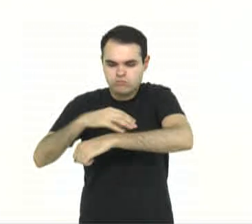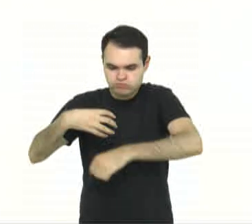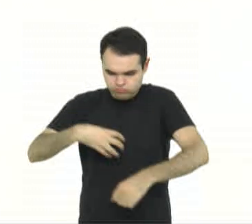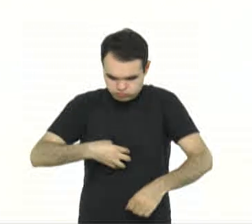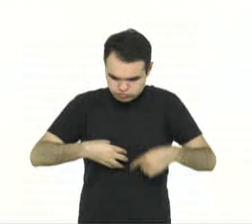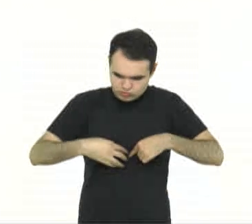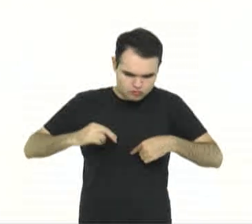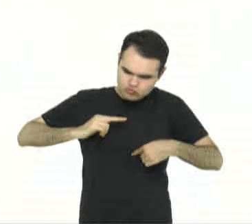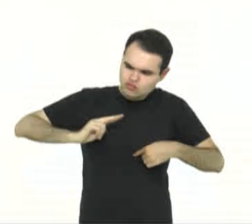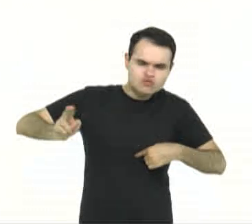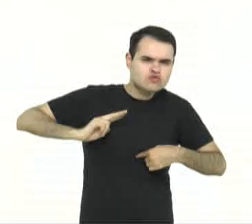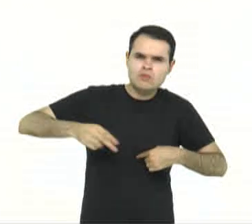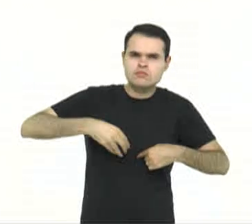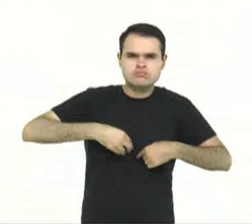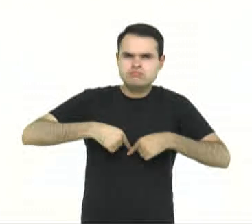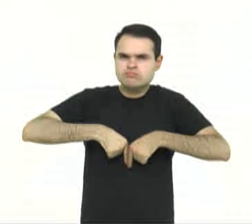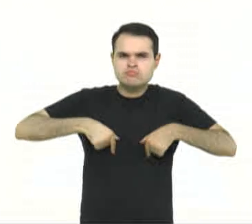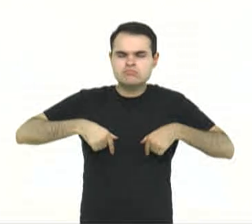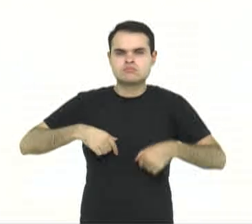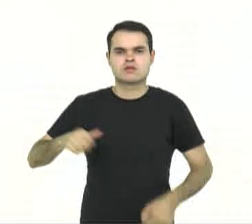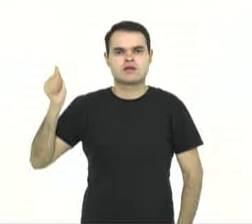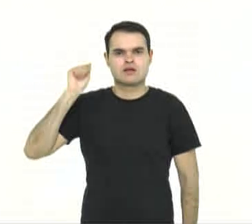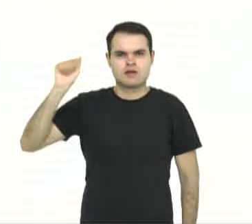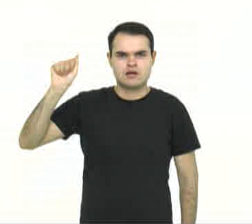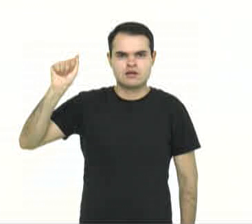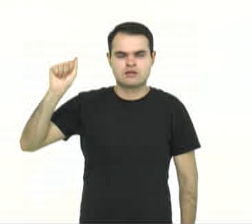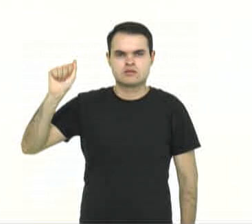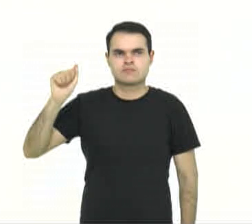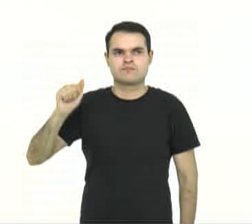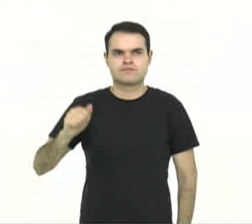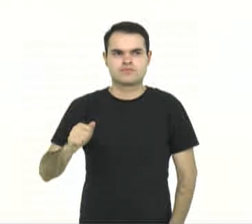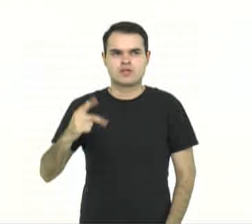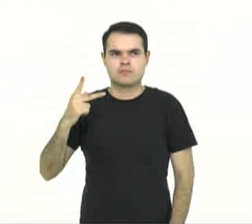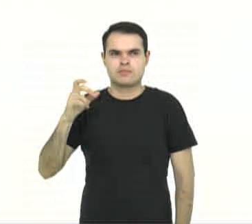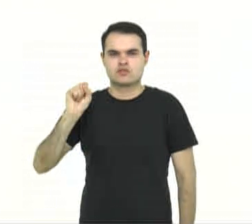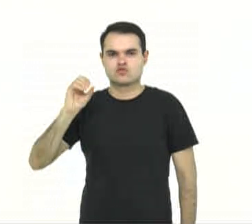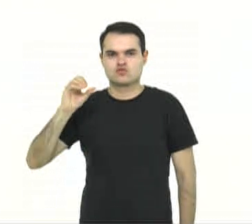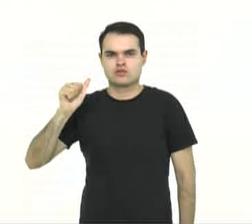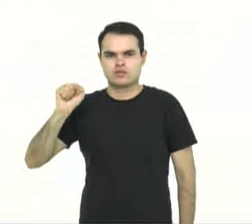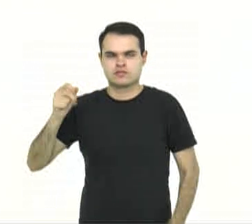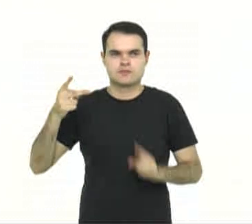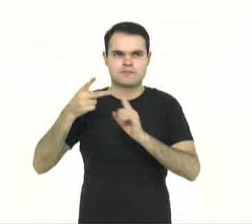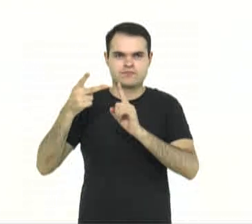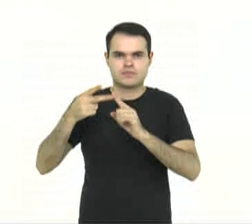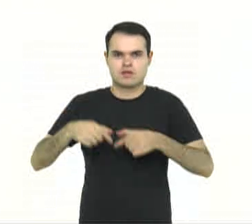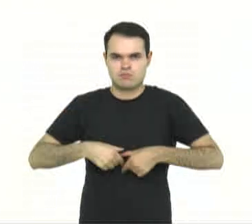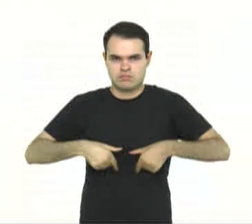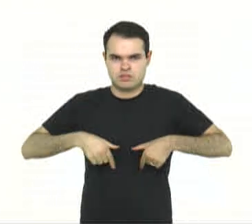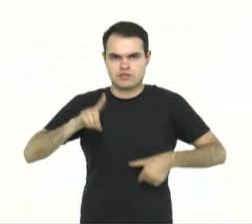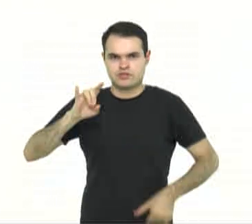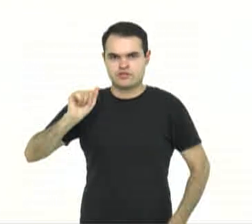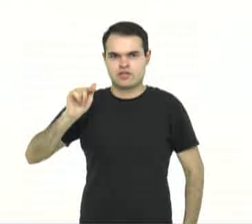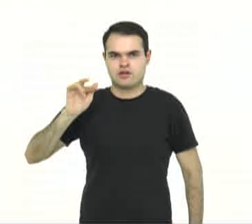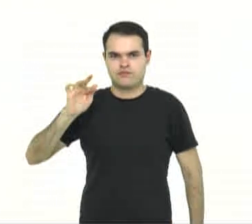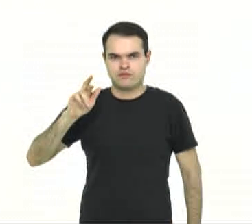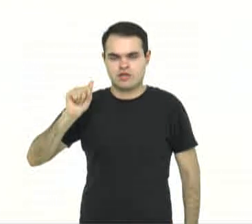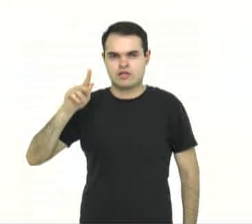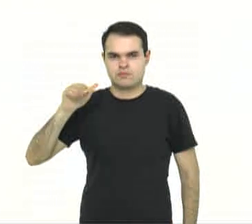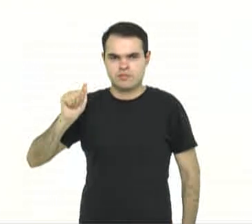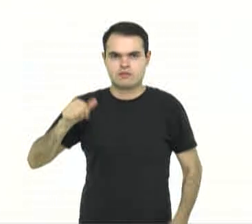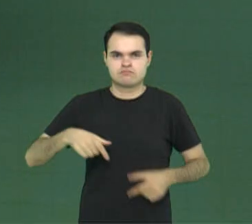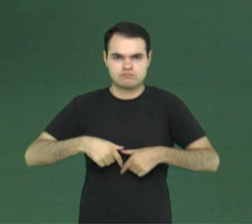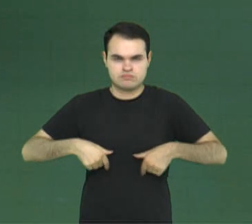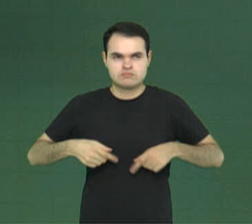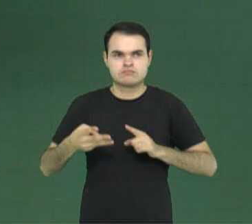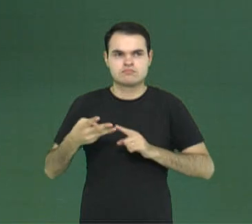músculo como que é o nome desse músculo? Alternativa A, psoas. Alternativa B, diafragma. Alternativa C,